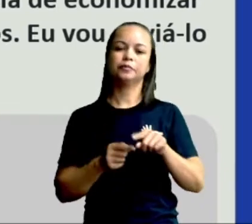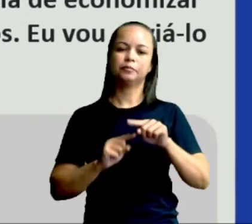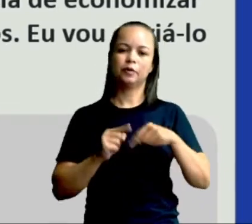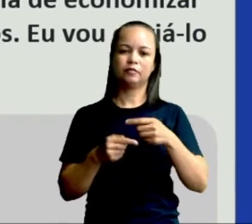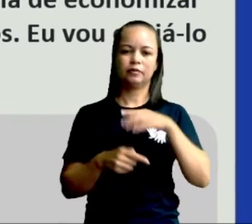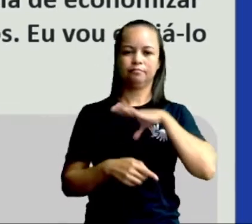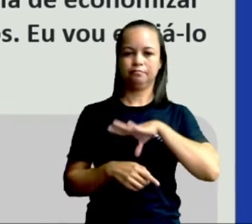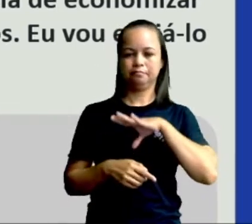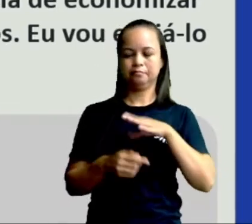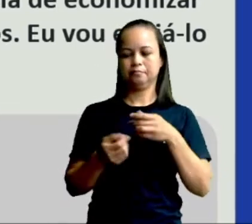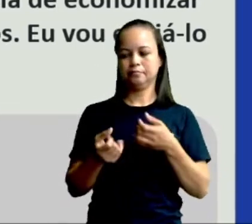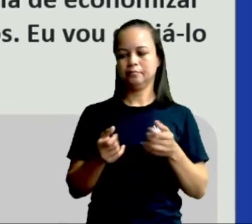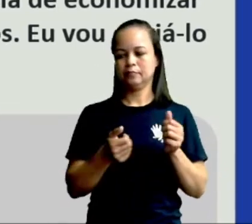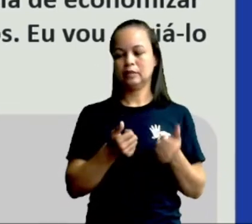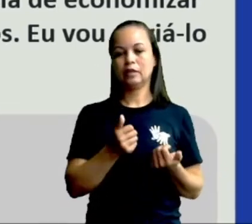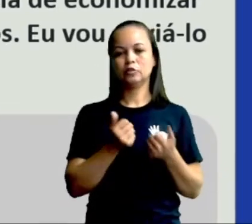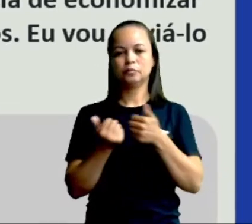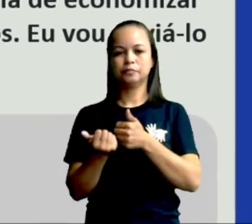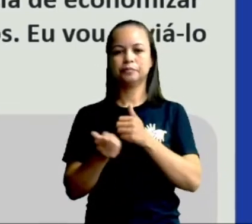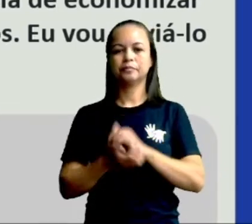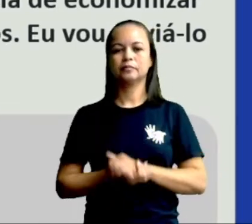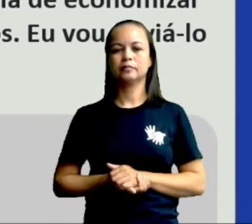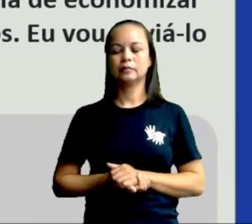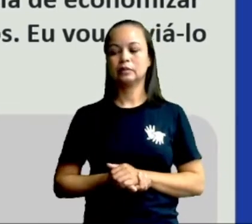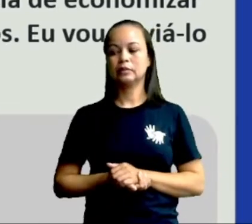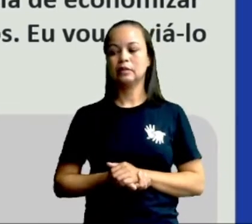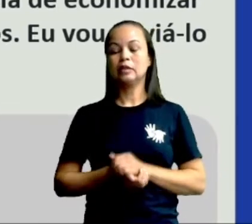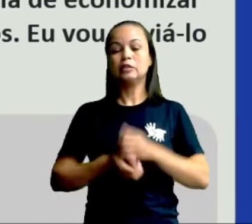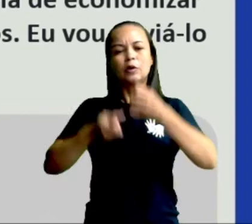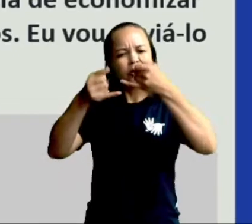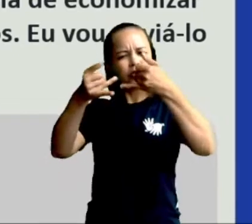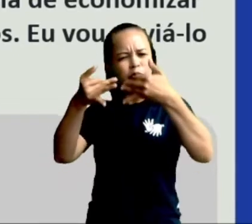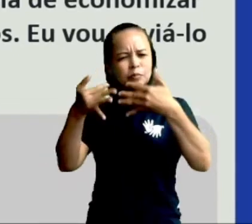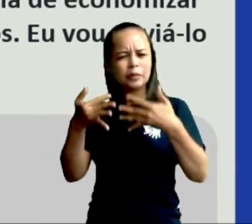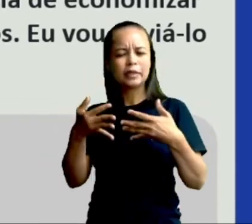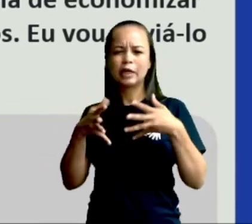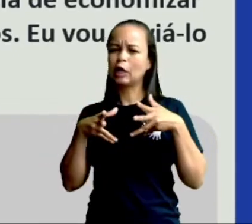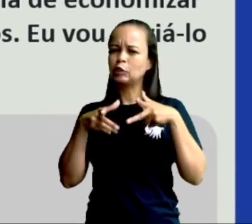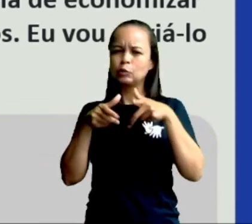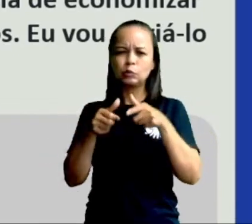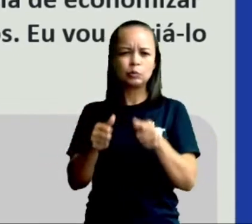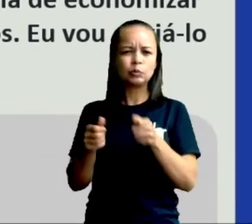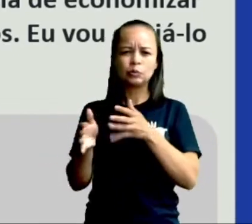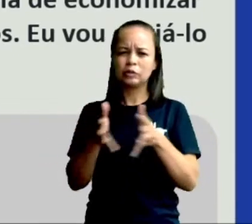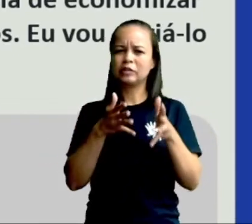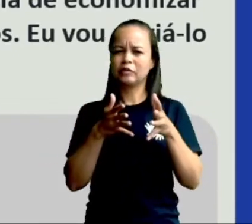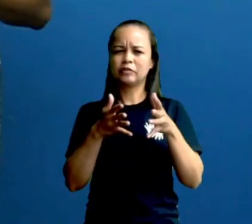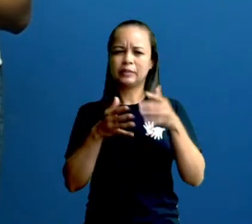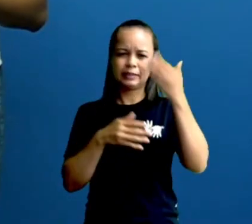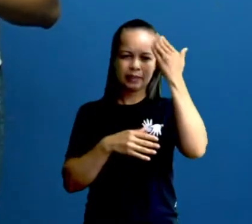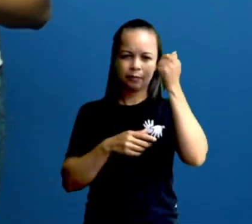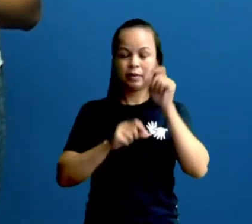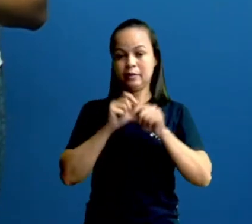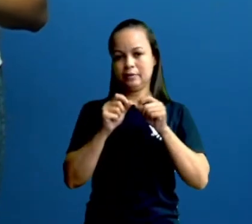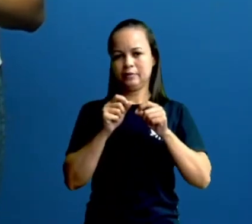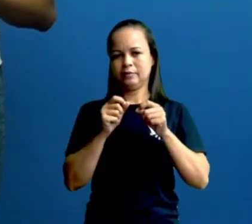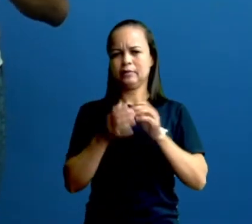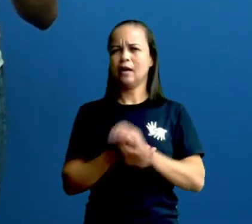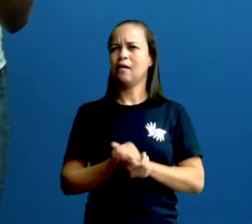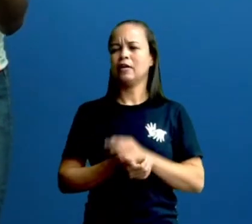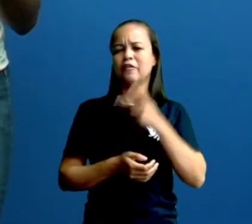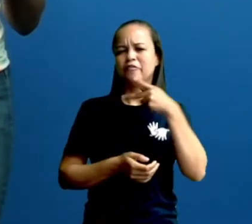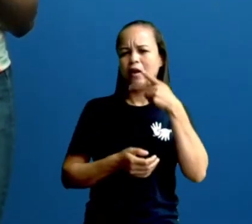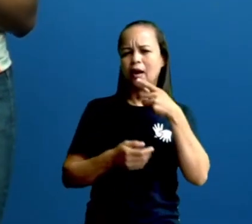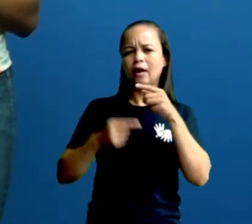you telepathically. Só que do lado está dizendo tudo aí o que você deve saber, tá? Não fica aí nervoso. É simplesmente falar